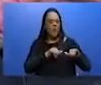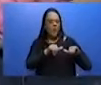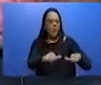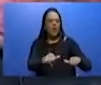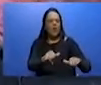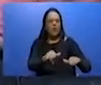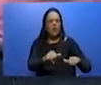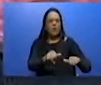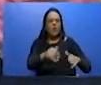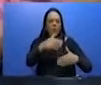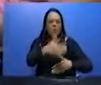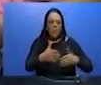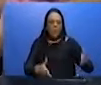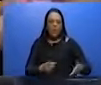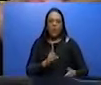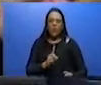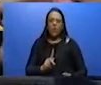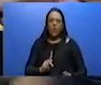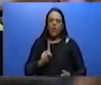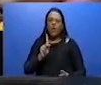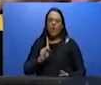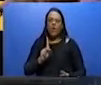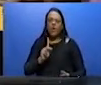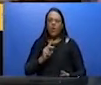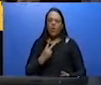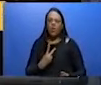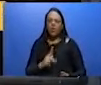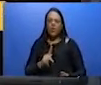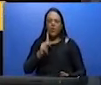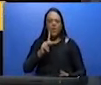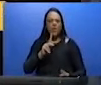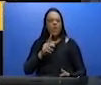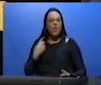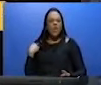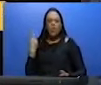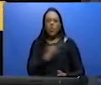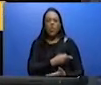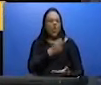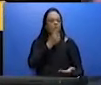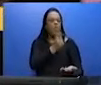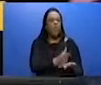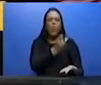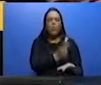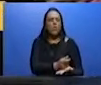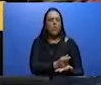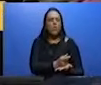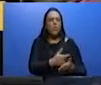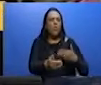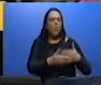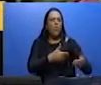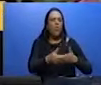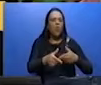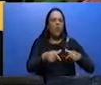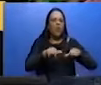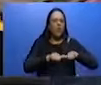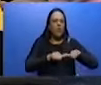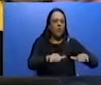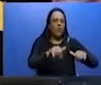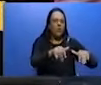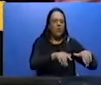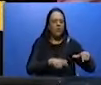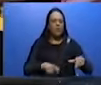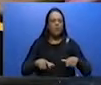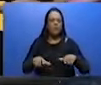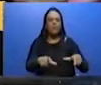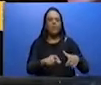Hoje, né? Hoje é fácil. Então, vocês vão completar. Onde que vendia o açúcar? Lá no século XV? Tá